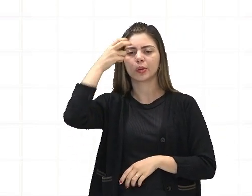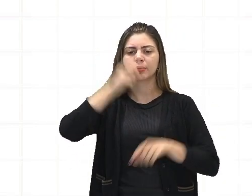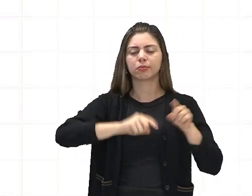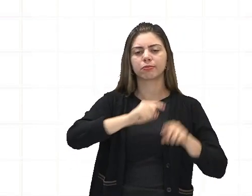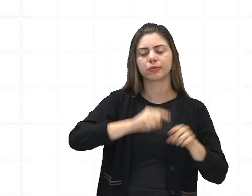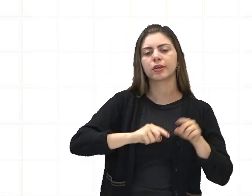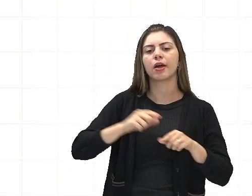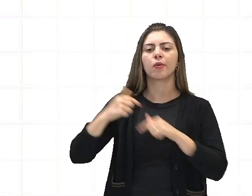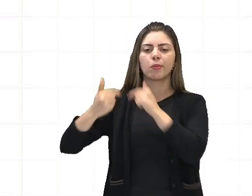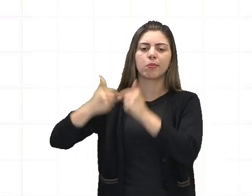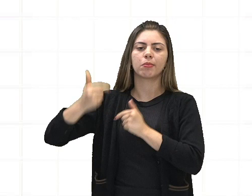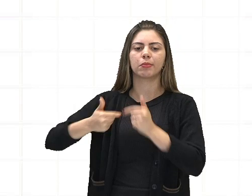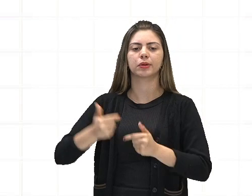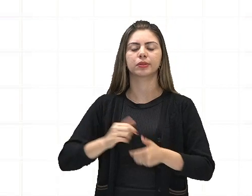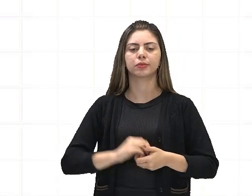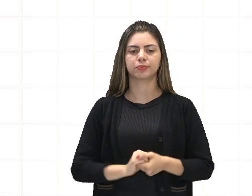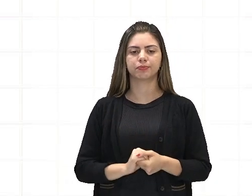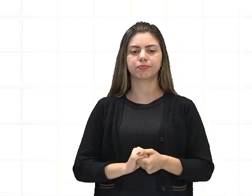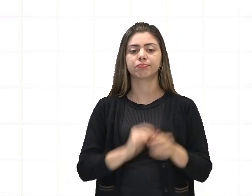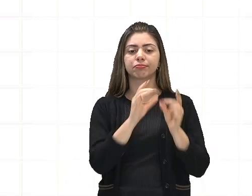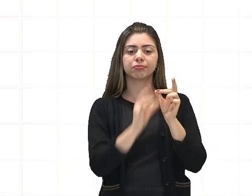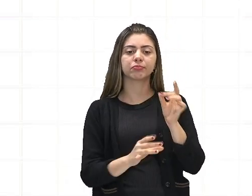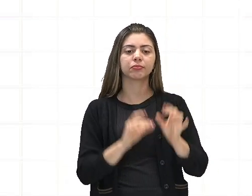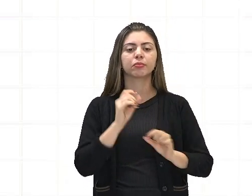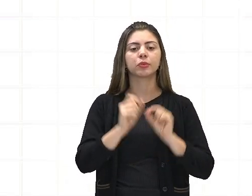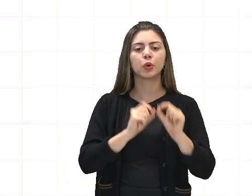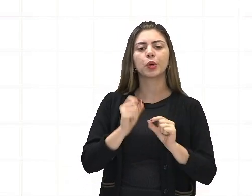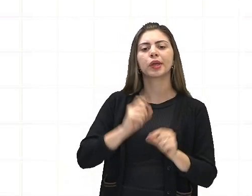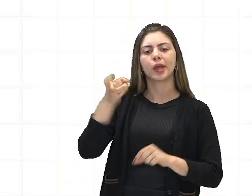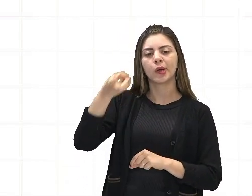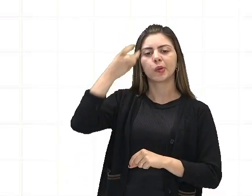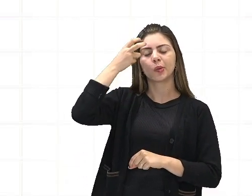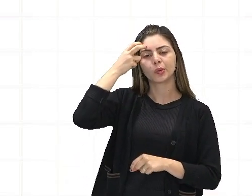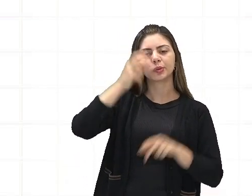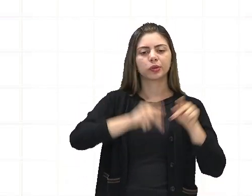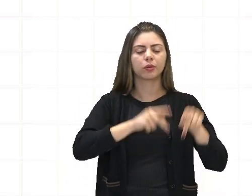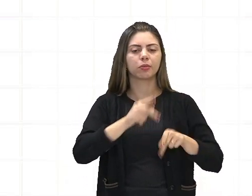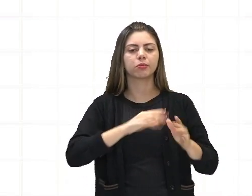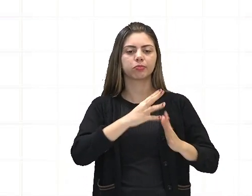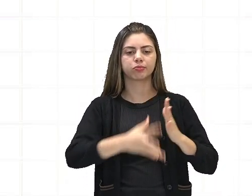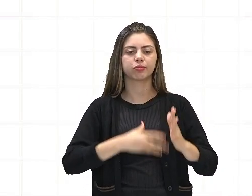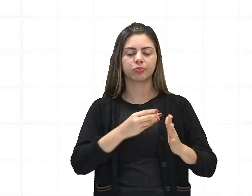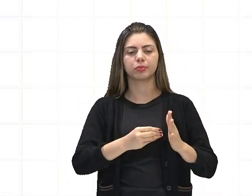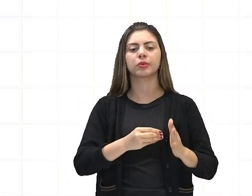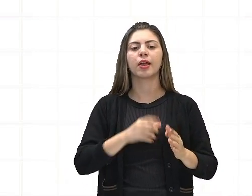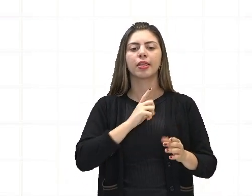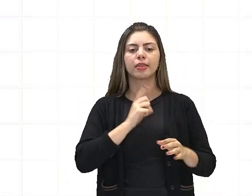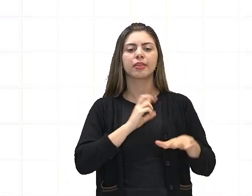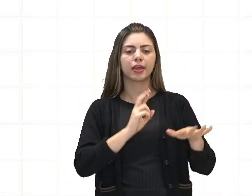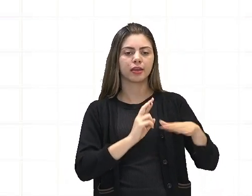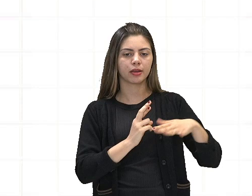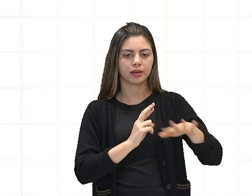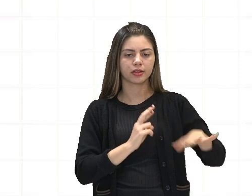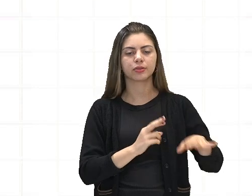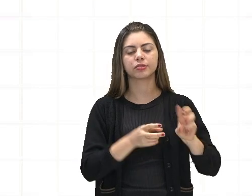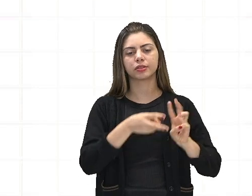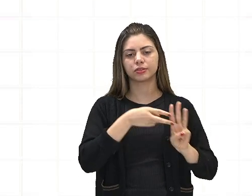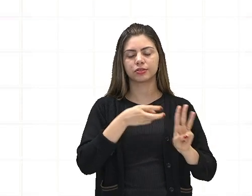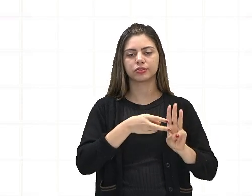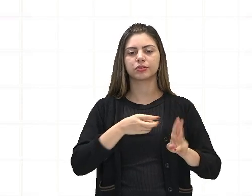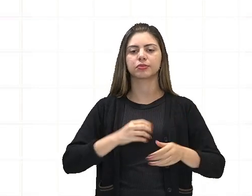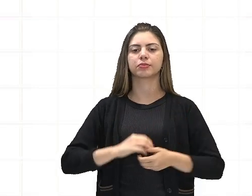cultura material e imaterial, com detalhamento cultura dos povos amazônicos, ribeirinhos